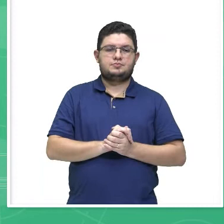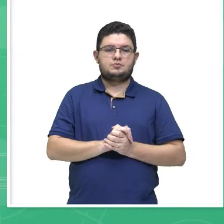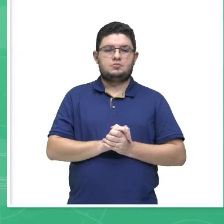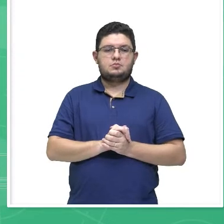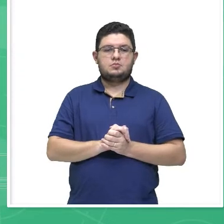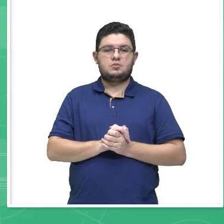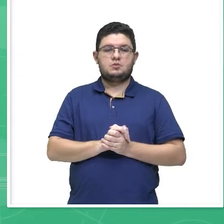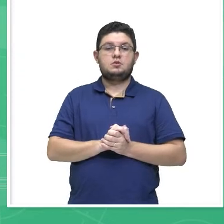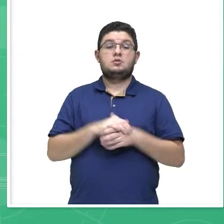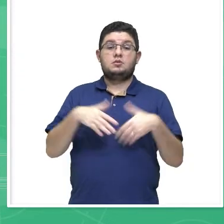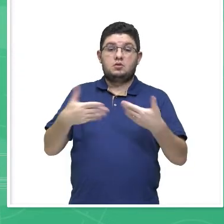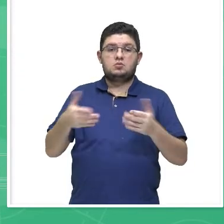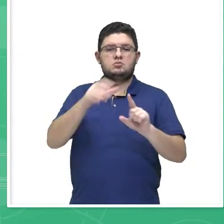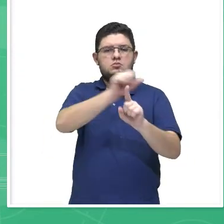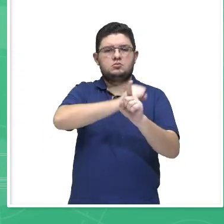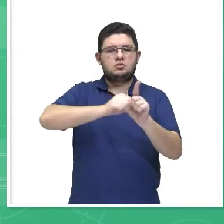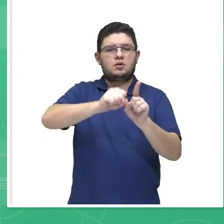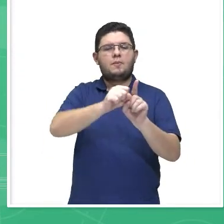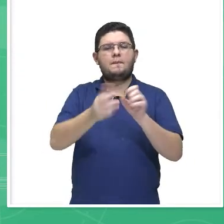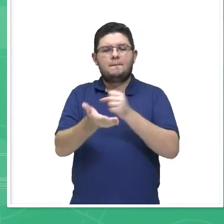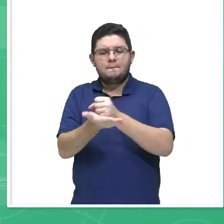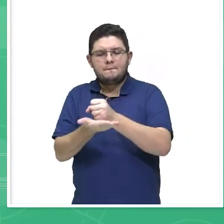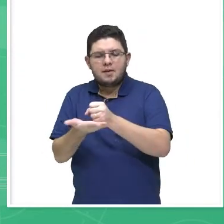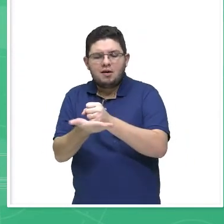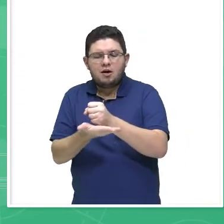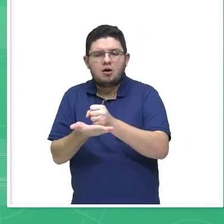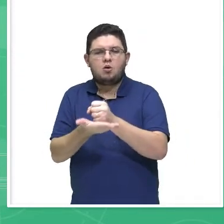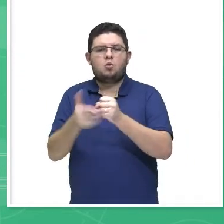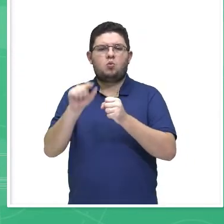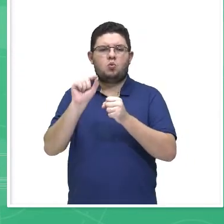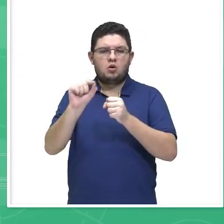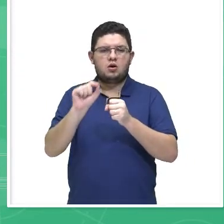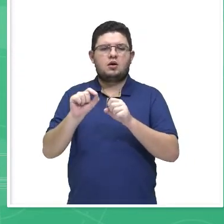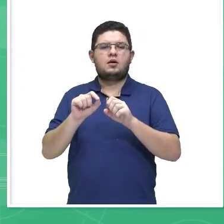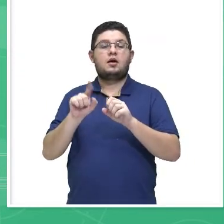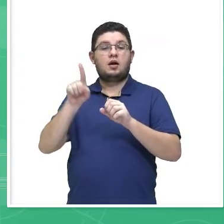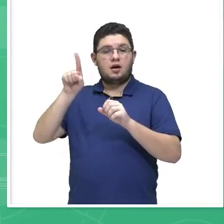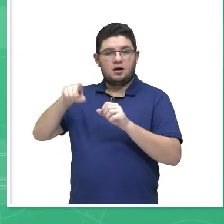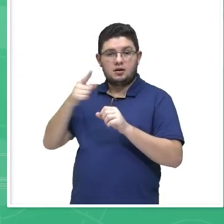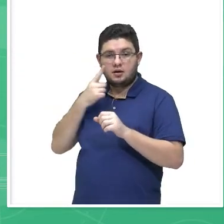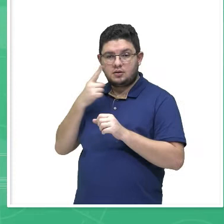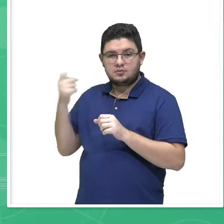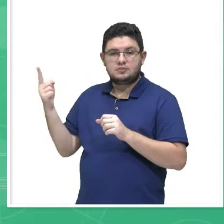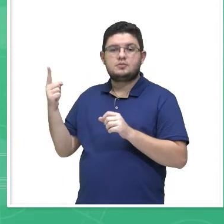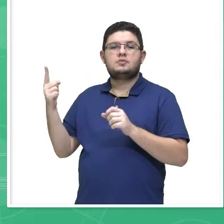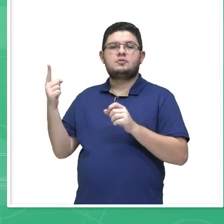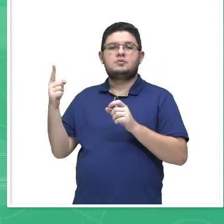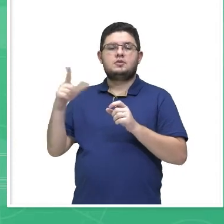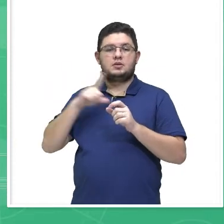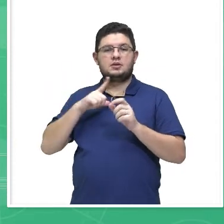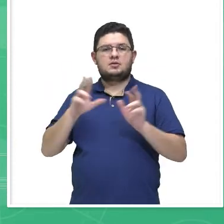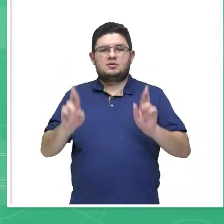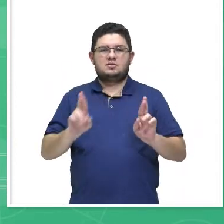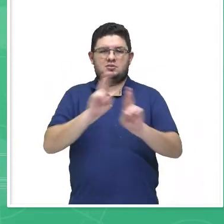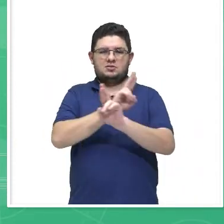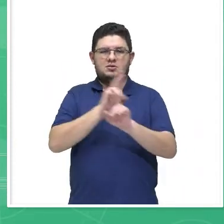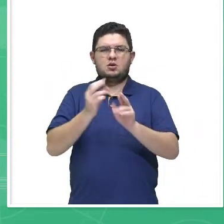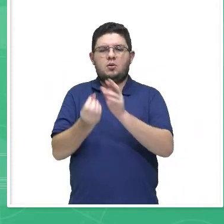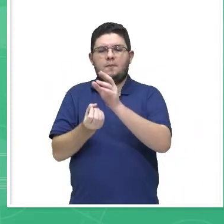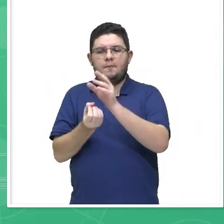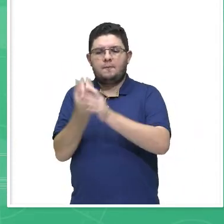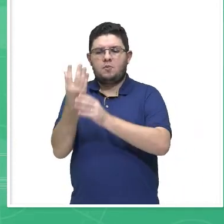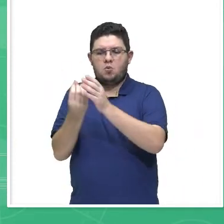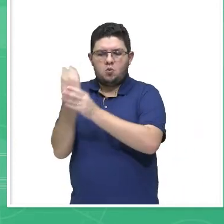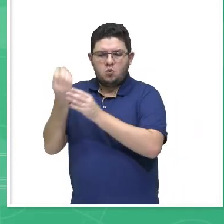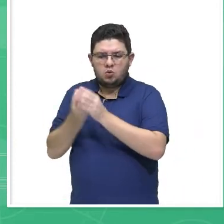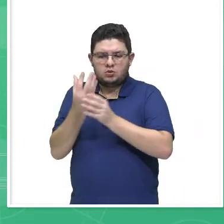infraestrutura. E essa é composta pelo conjunto das relações de produção, ou seja, as classes estabelecidas